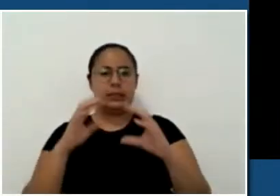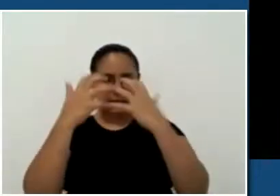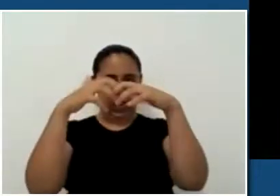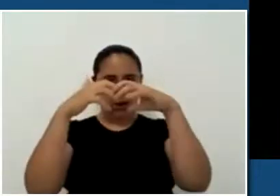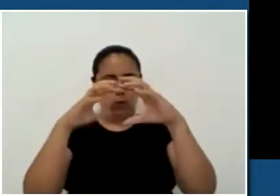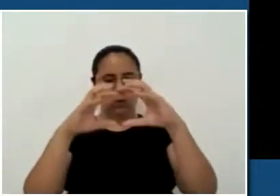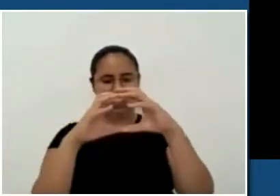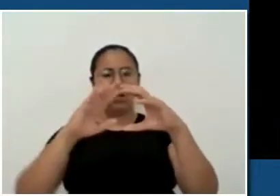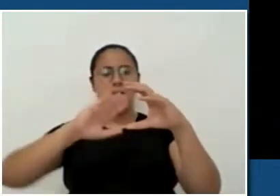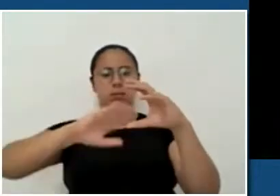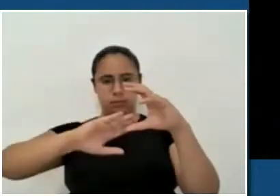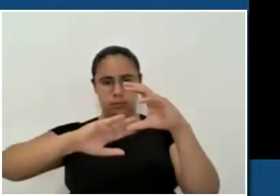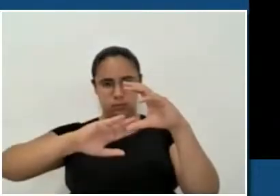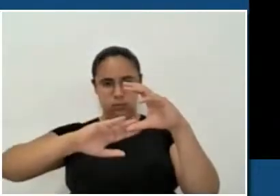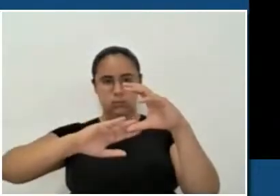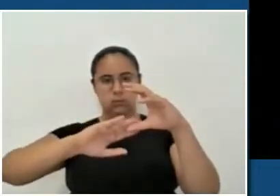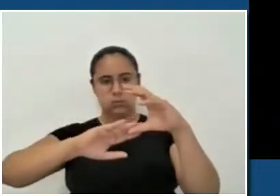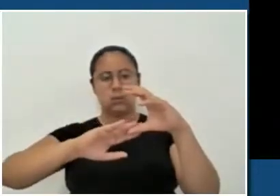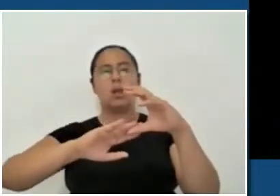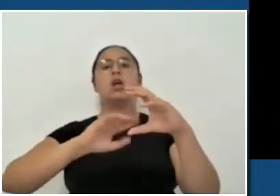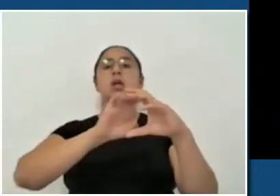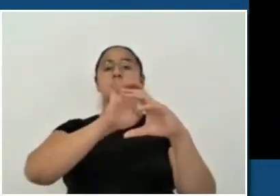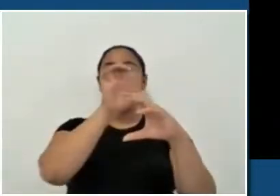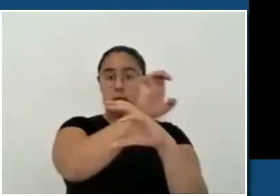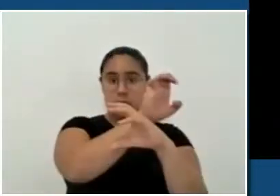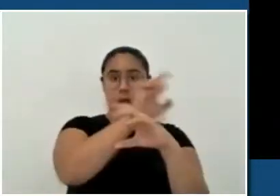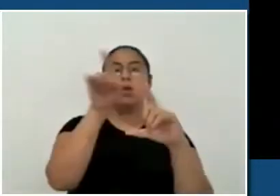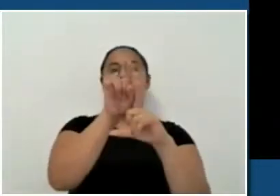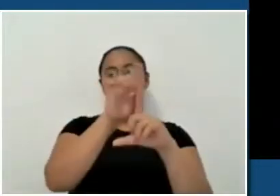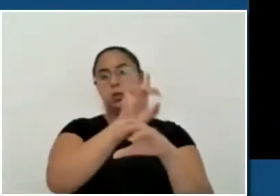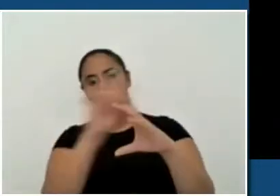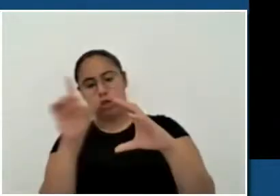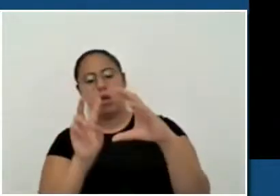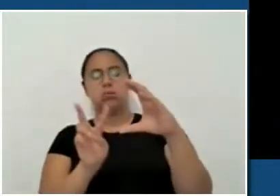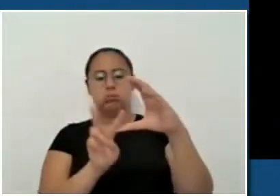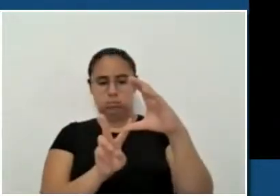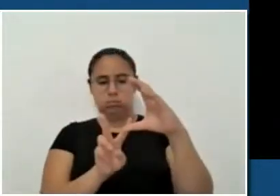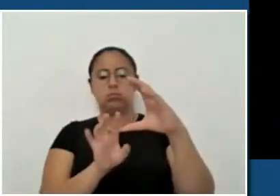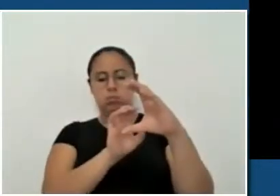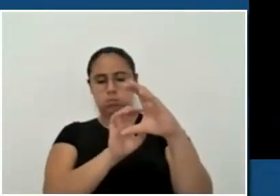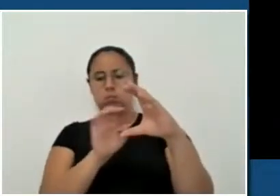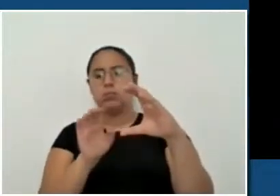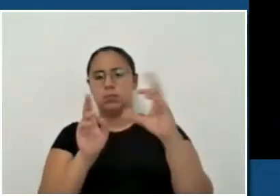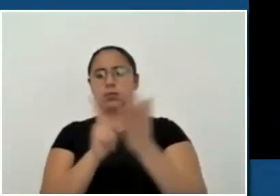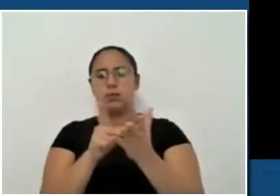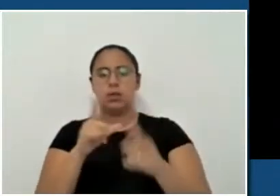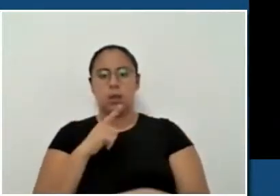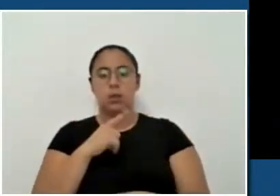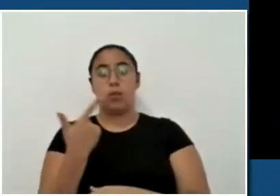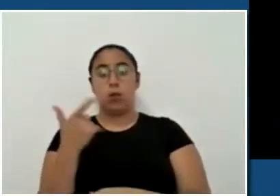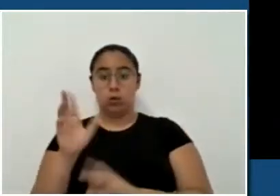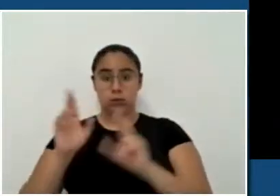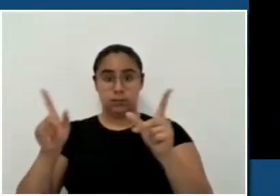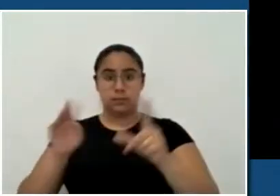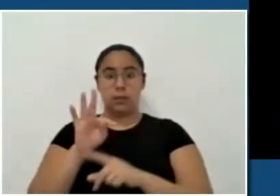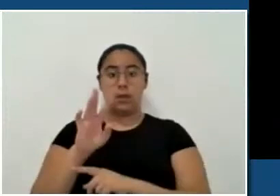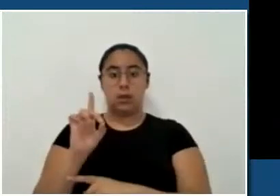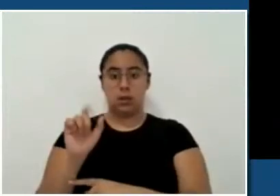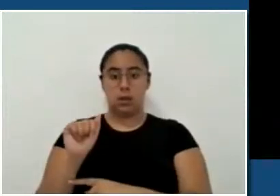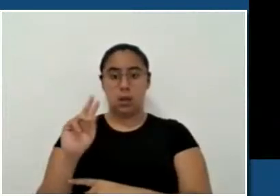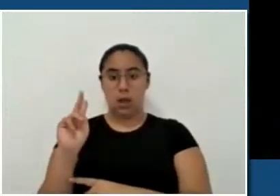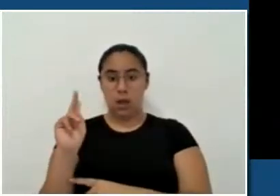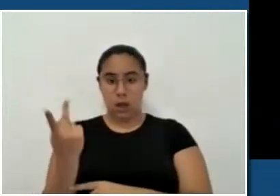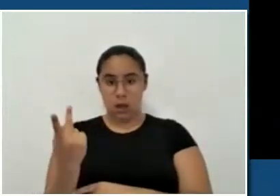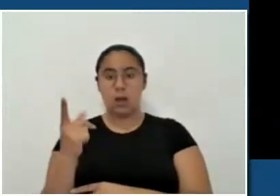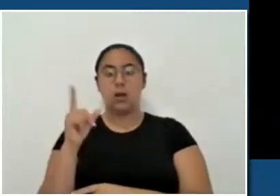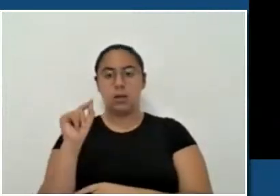inferior esquerdo e direito também, dos dois lados. E no TDAH, uma subativação do órbito frontal, que é mais no